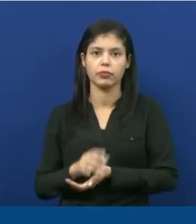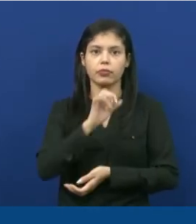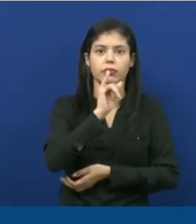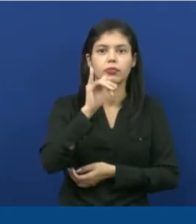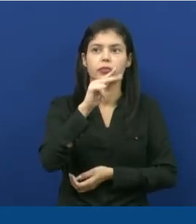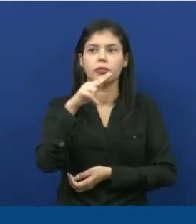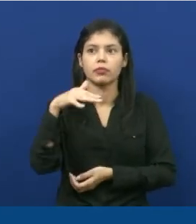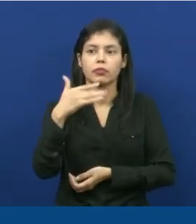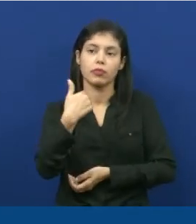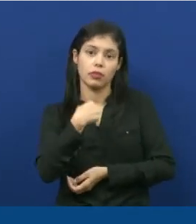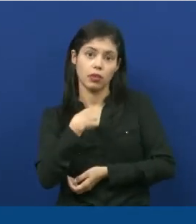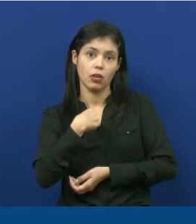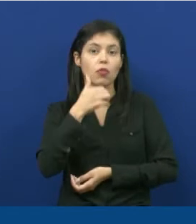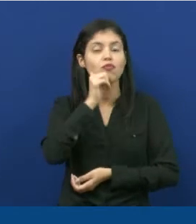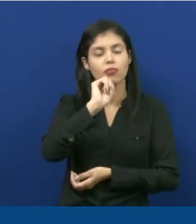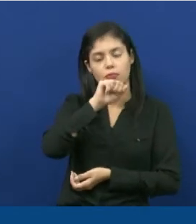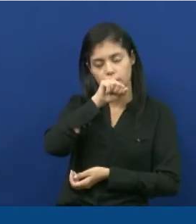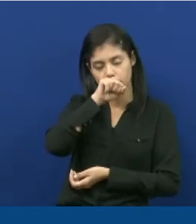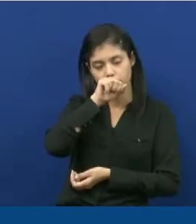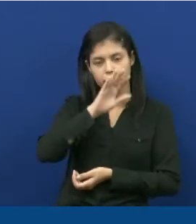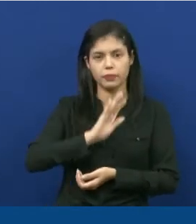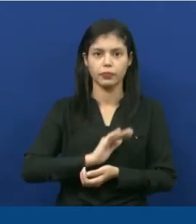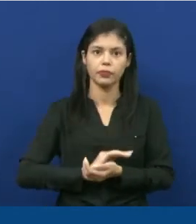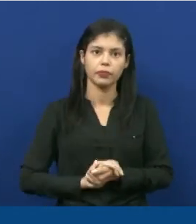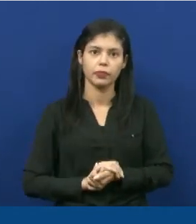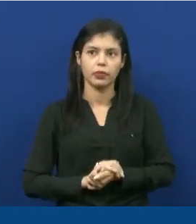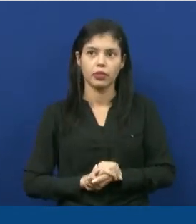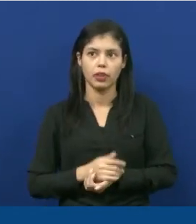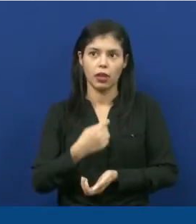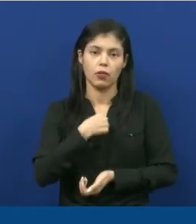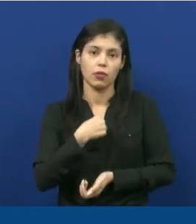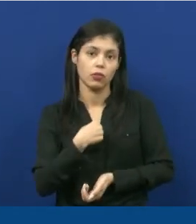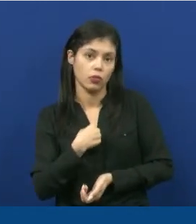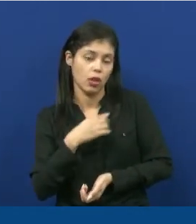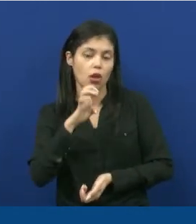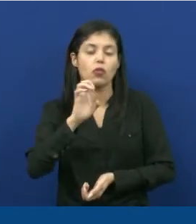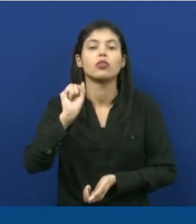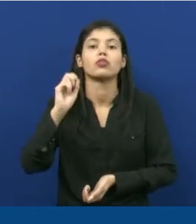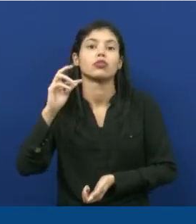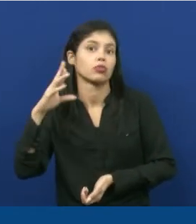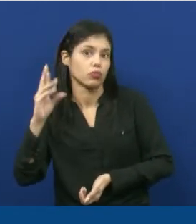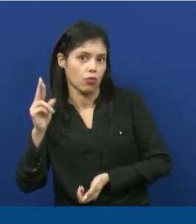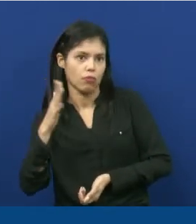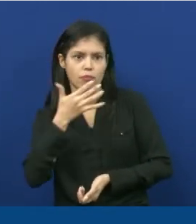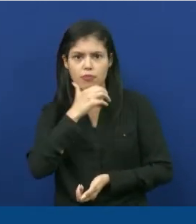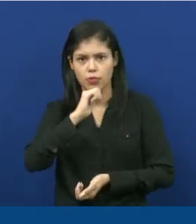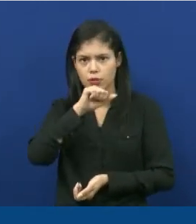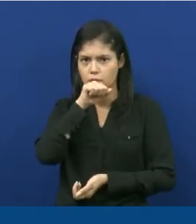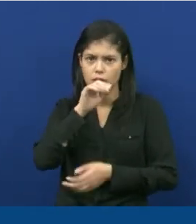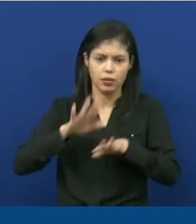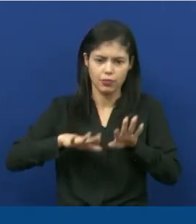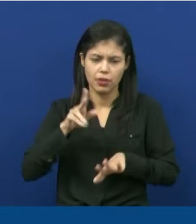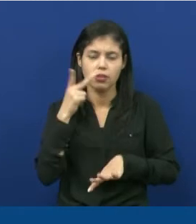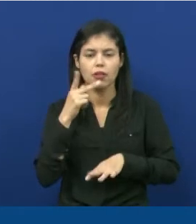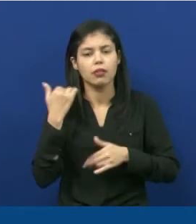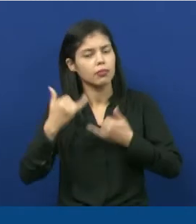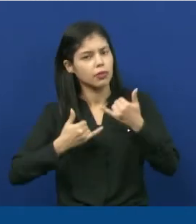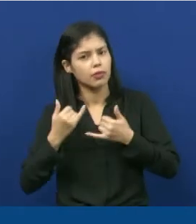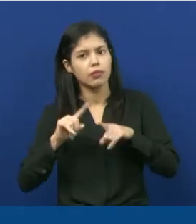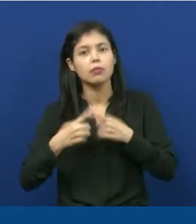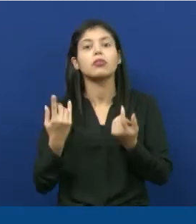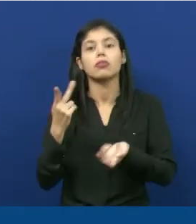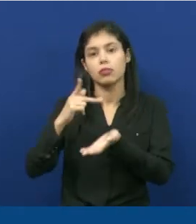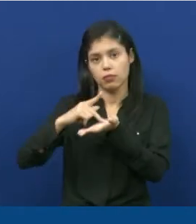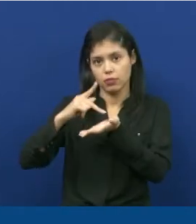am a mother, eu sou mãe. Eu não vou dizer eu estou mãe. Às vezes a gente fala de brincadeira, mas